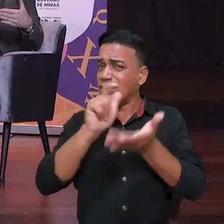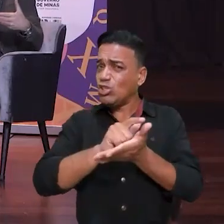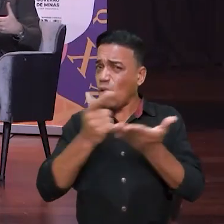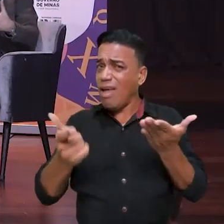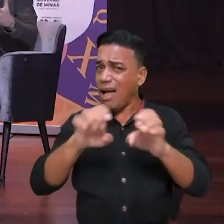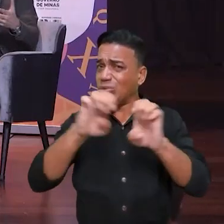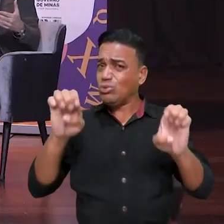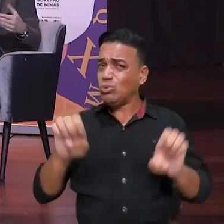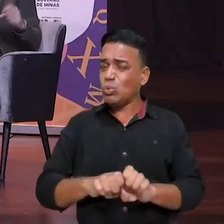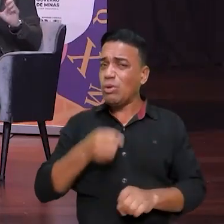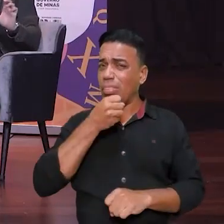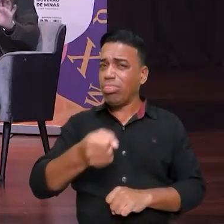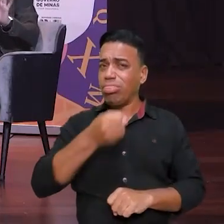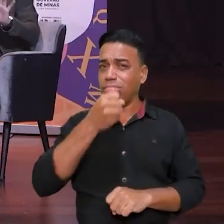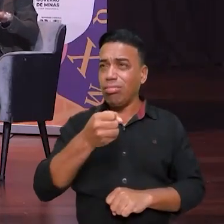vamos tentar